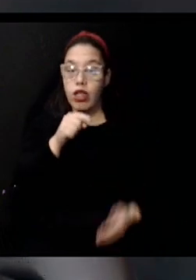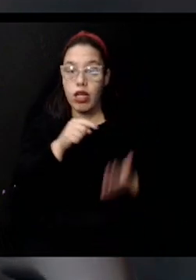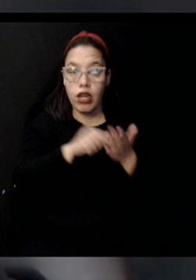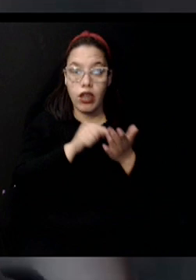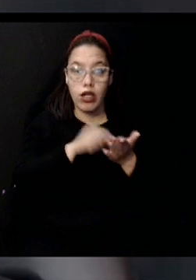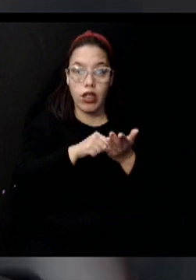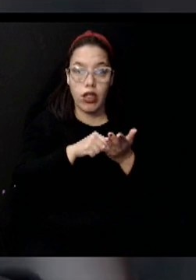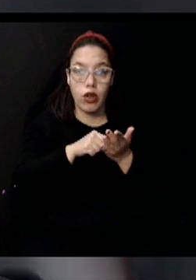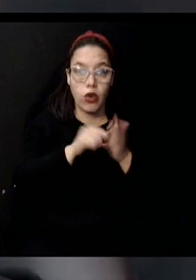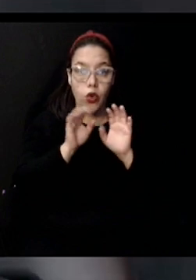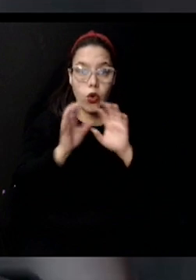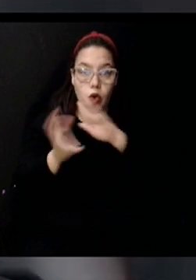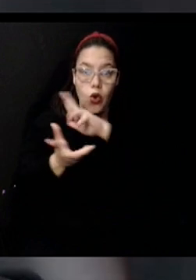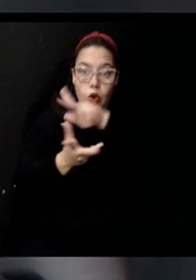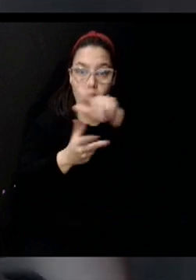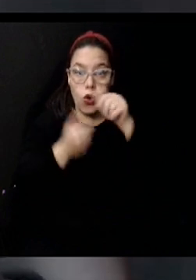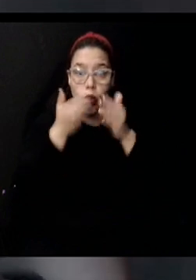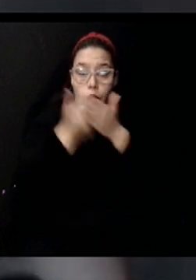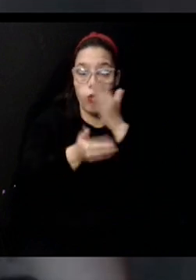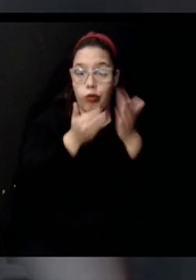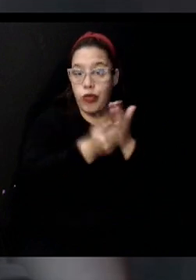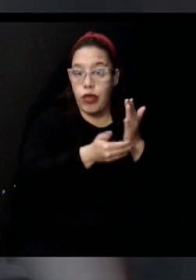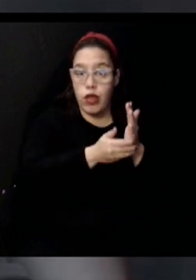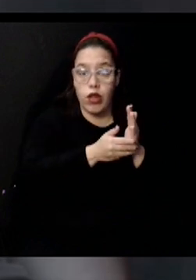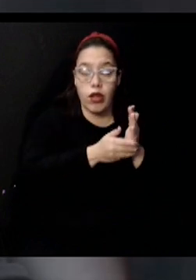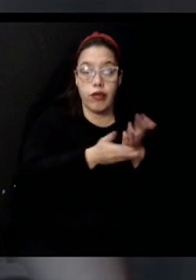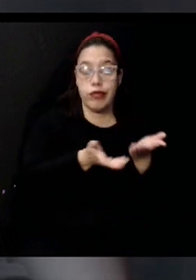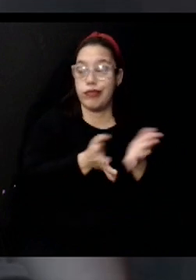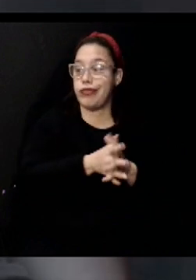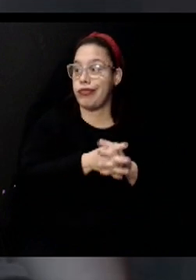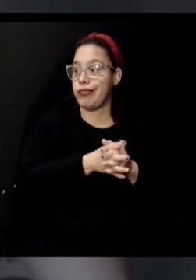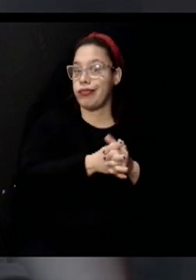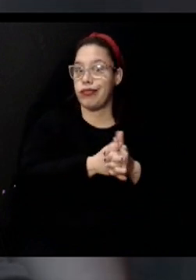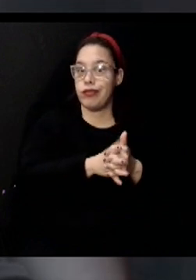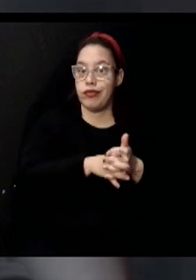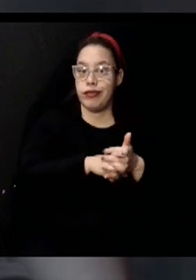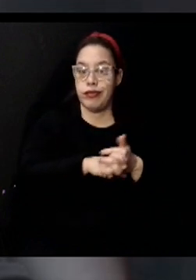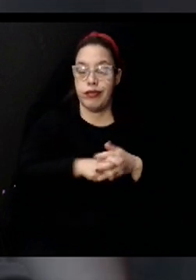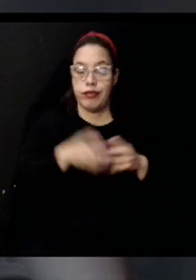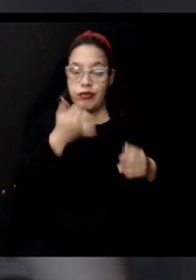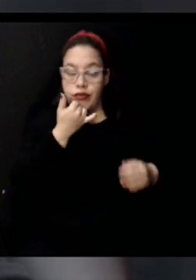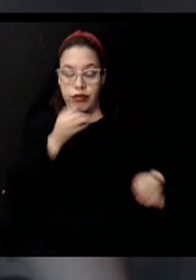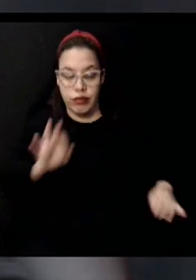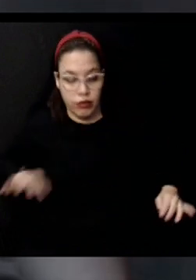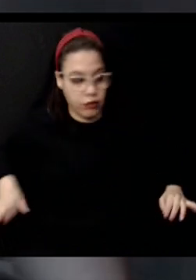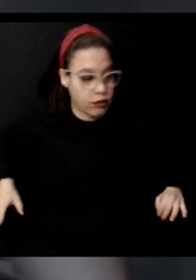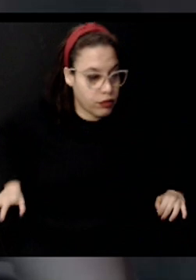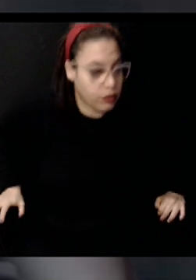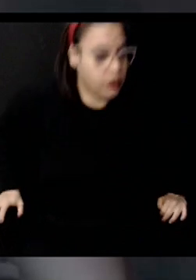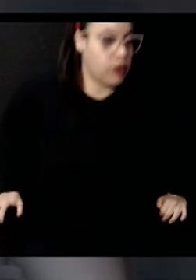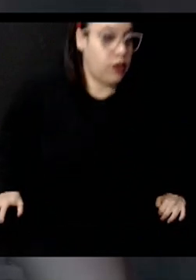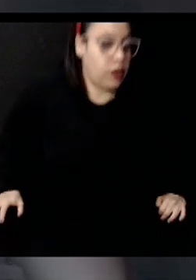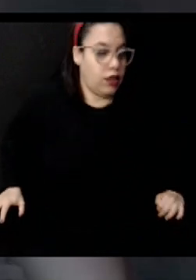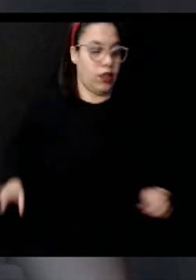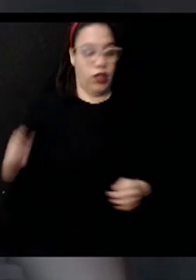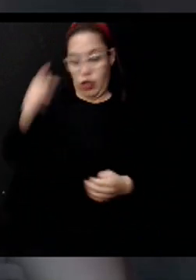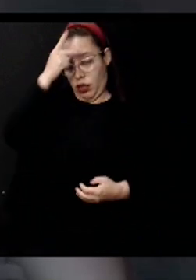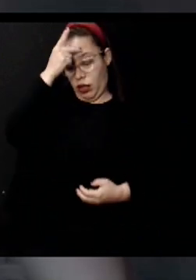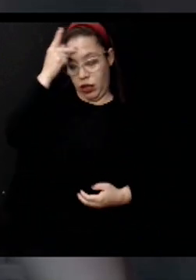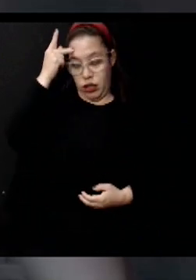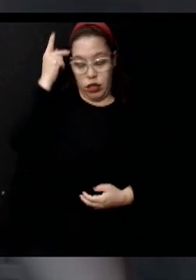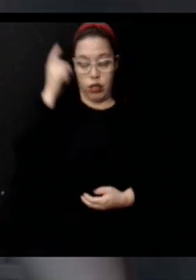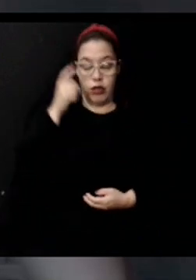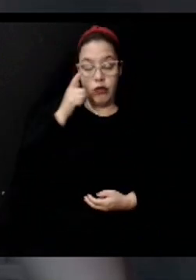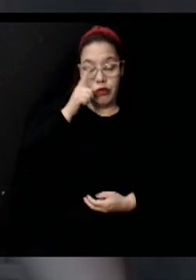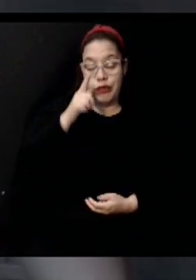mundo está se perdendo Não está se nisso, vendo não está se mais. vendo. Então é esse Exato, "aham", é porque a pessoa não está sendo escutada ali, então ela